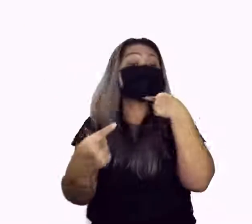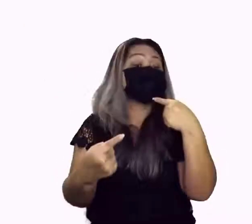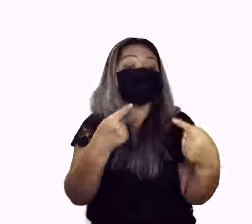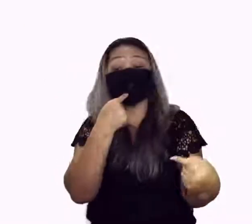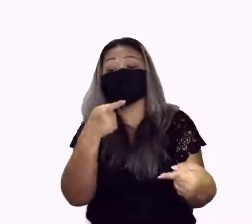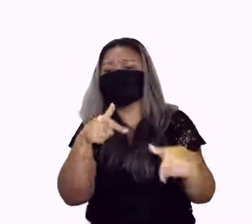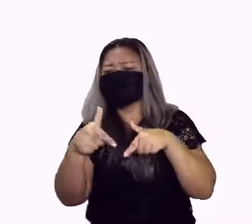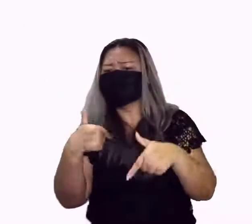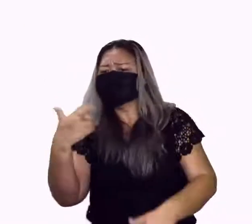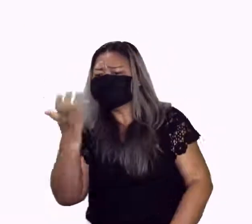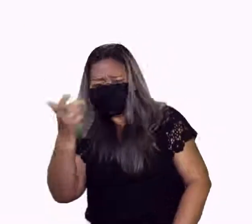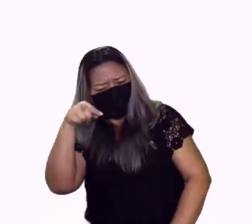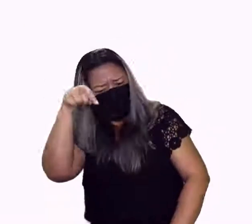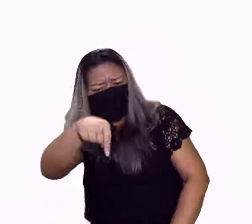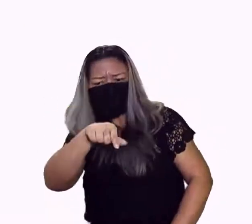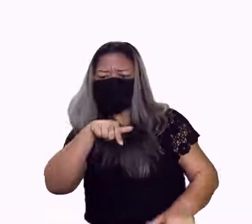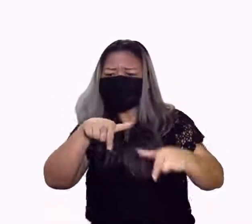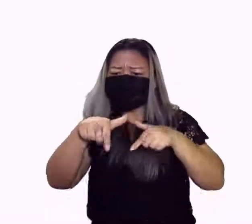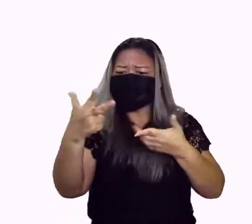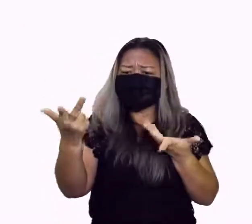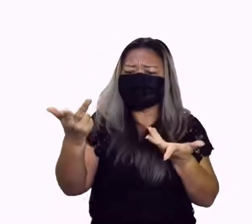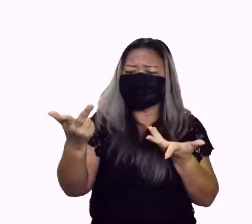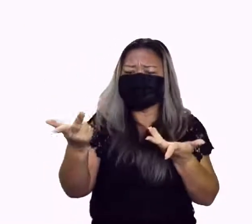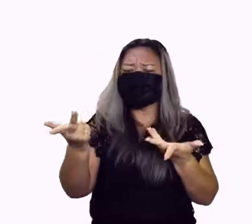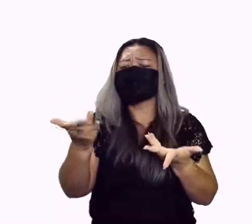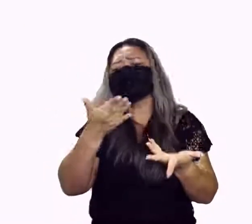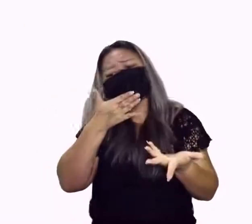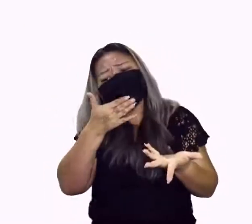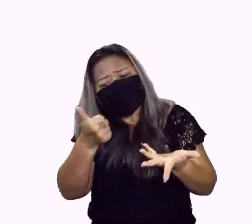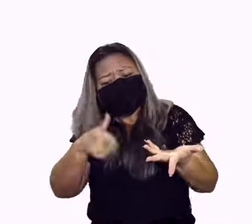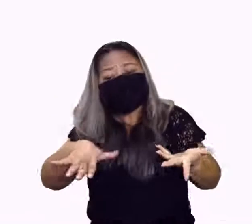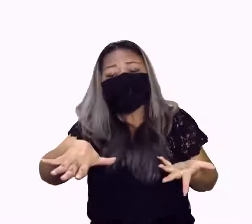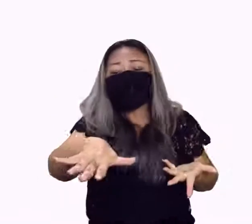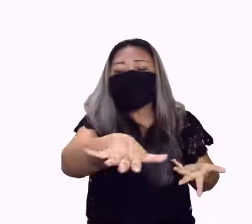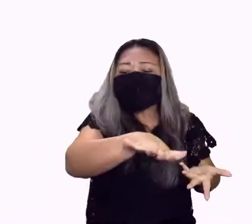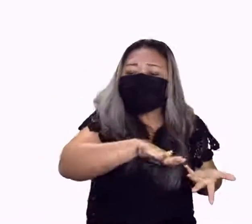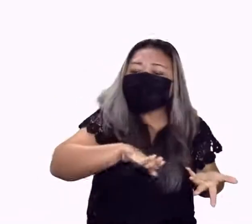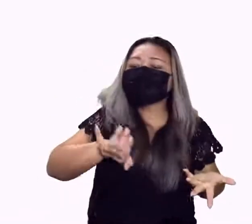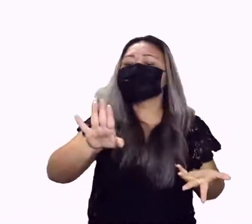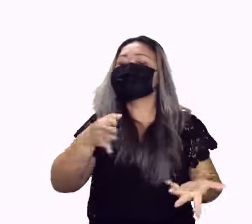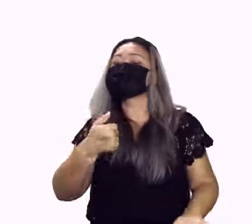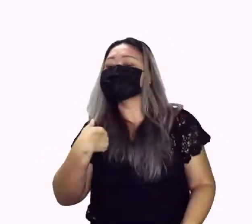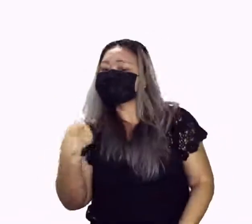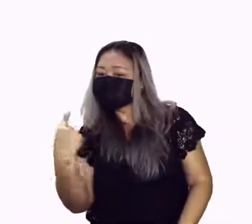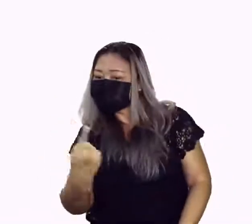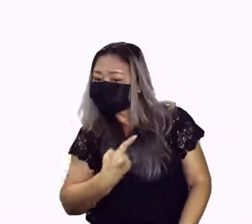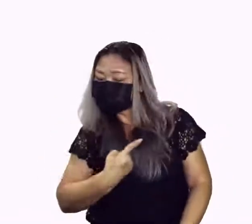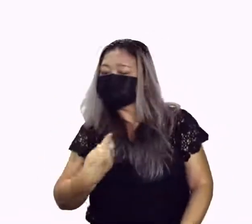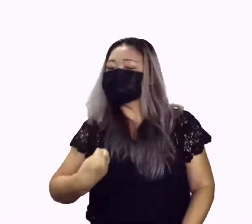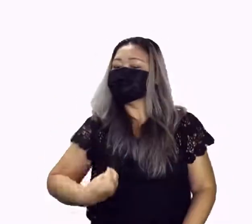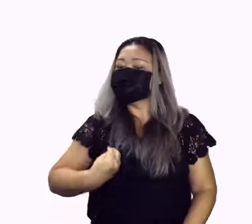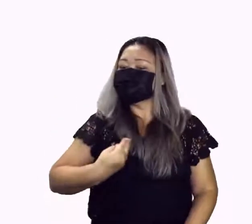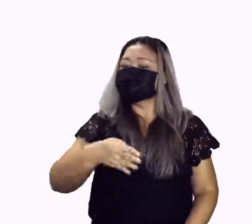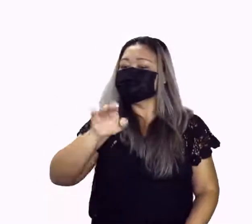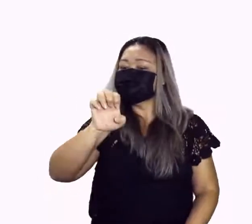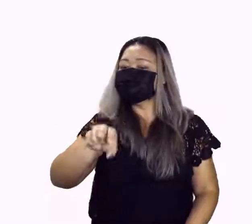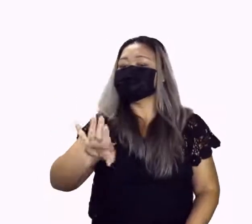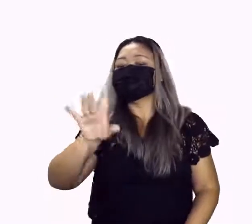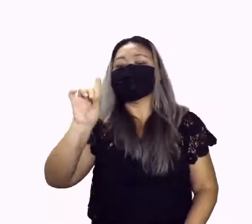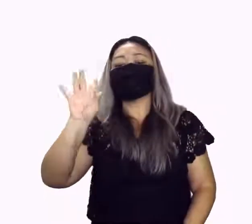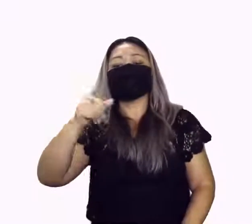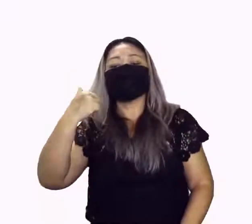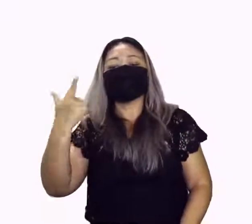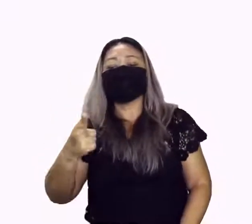Poxa, ela lutou, ela quis estar ali. Vamos melhorar esse ambiente com o nosso bem viver? A filosofia se preocupa com isso também.